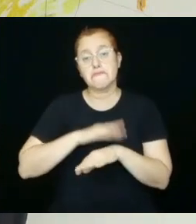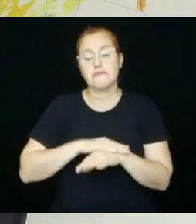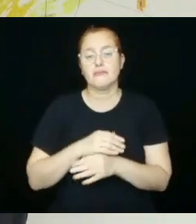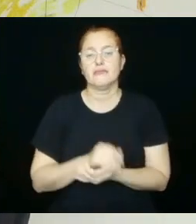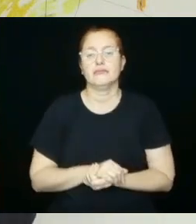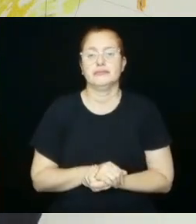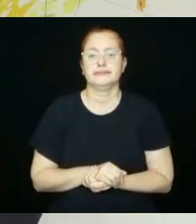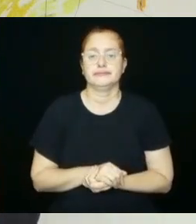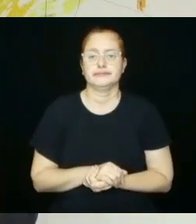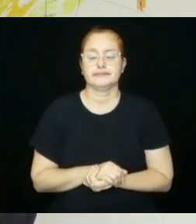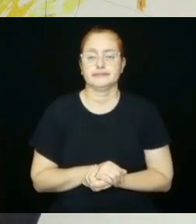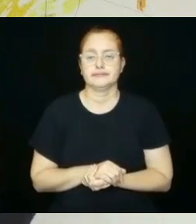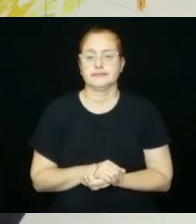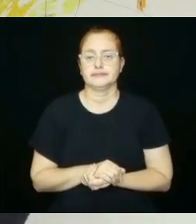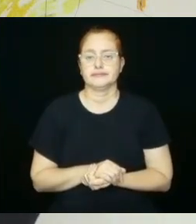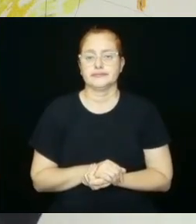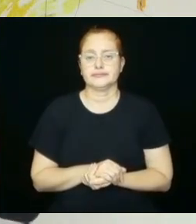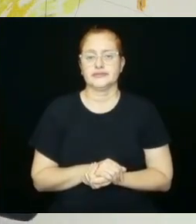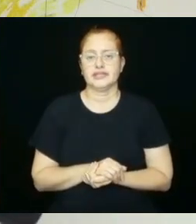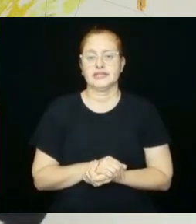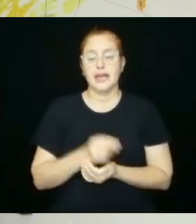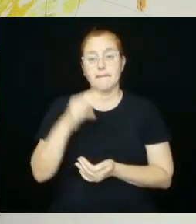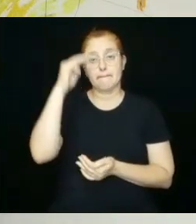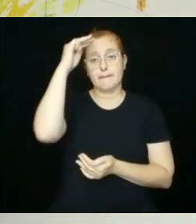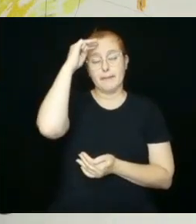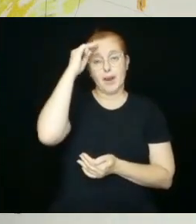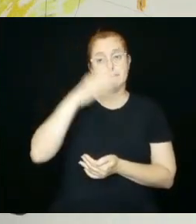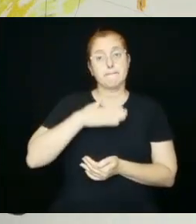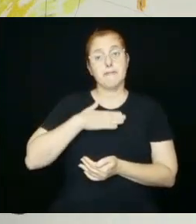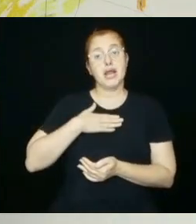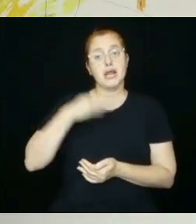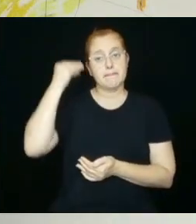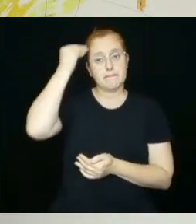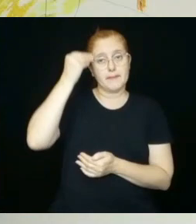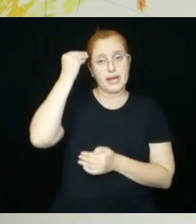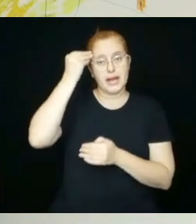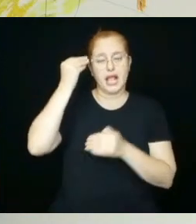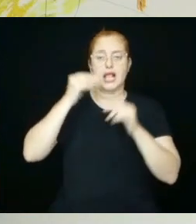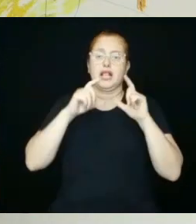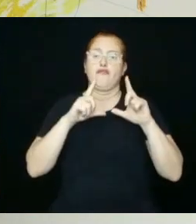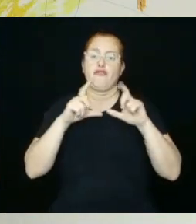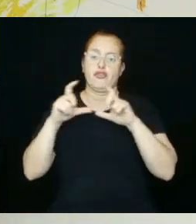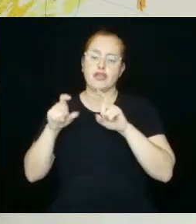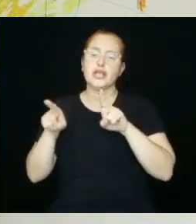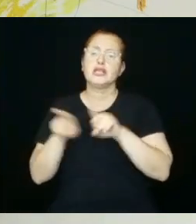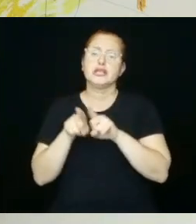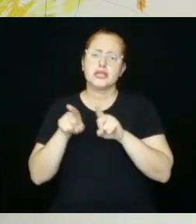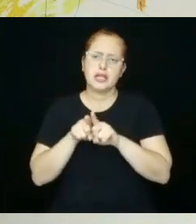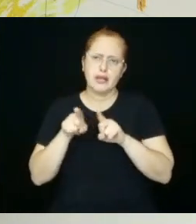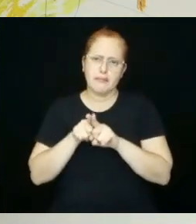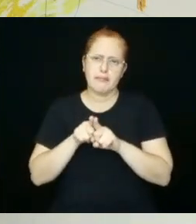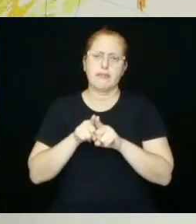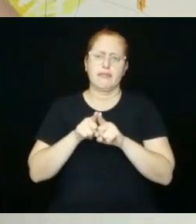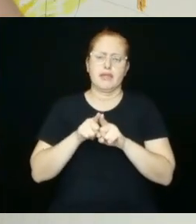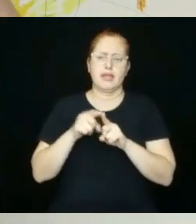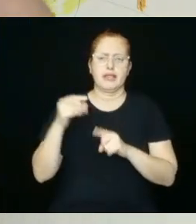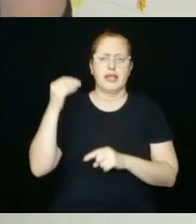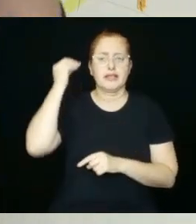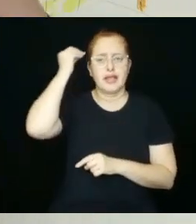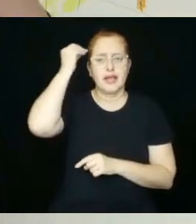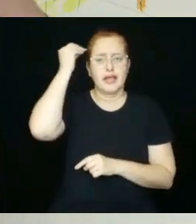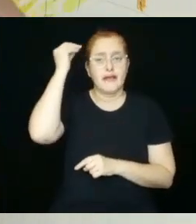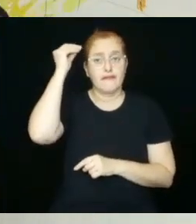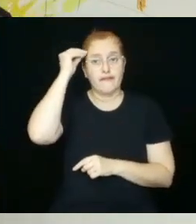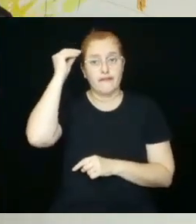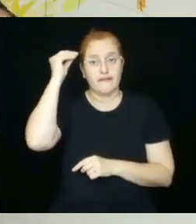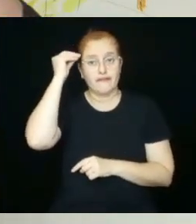que são resíduos da memória da minha experiência da fotografia e da vivência no lugar. Então, de tanto eu olhar